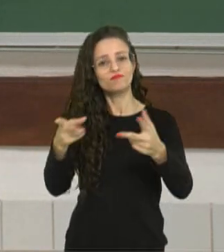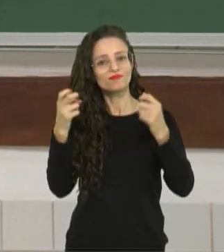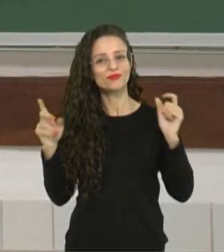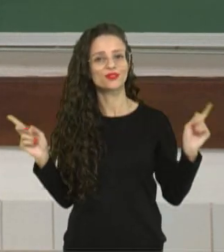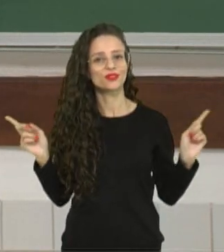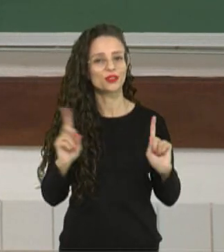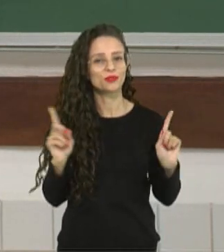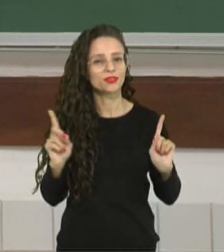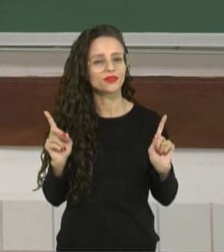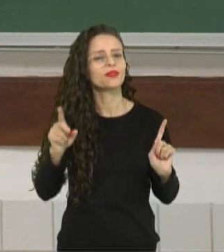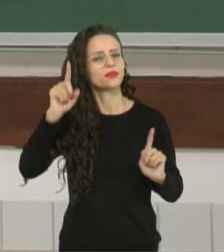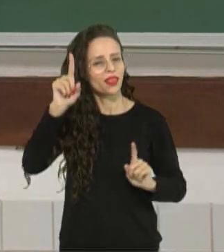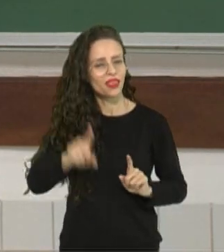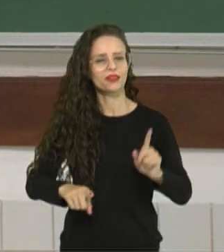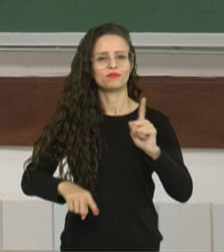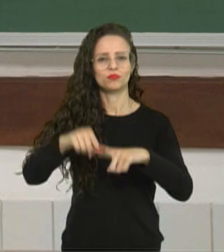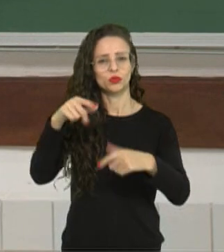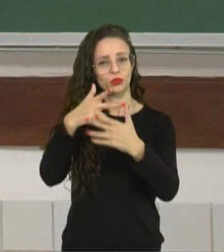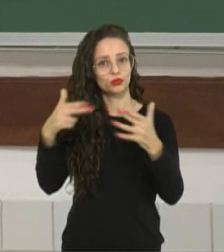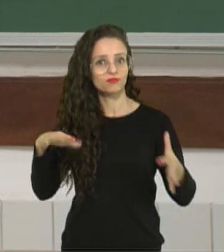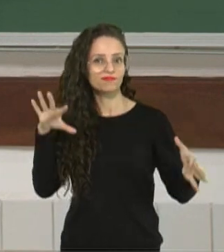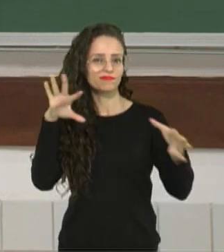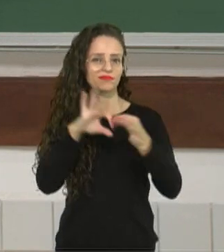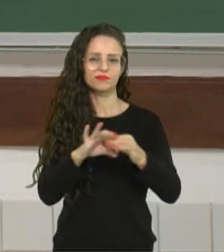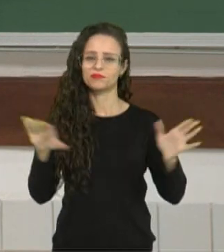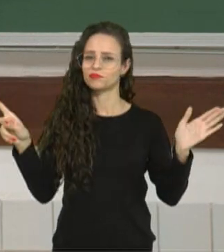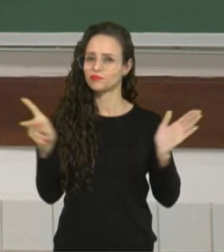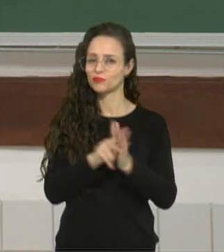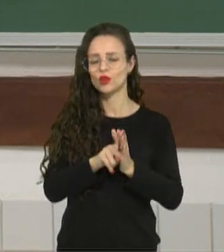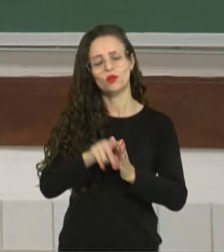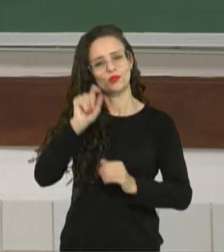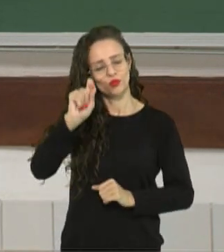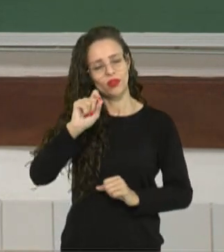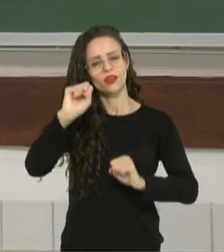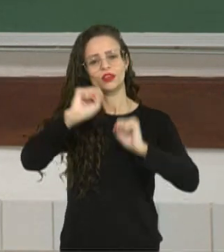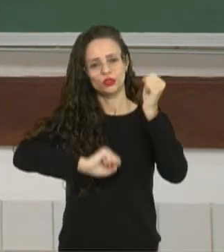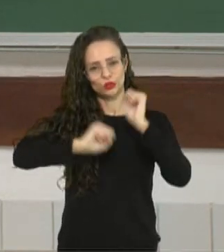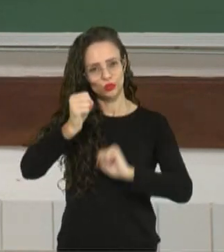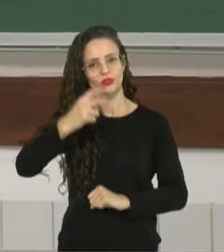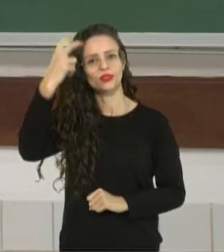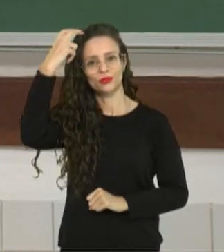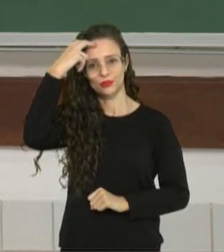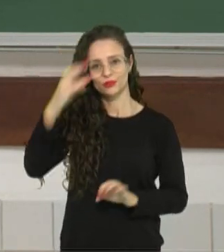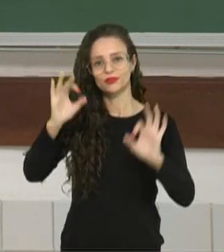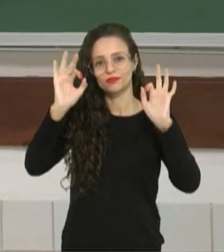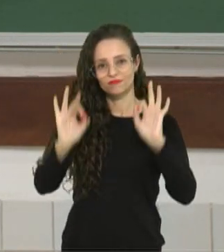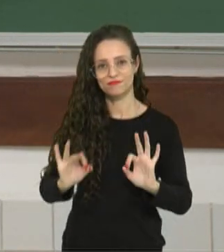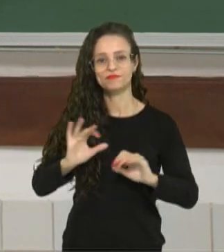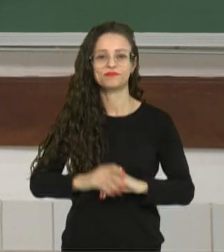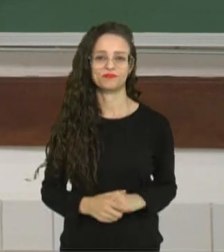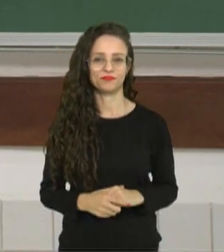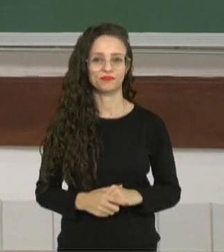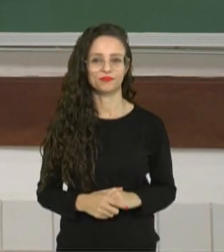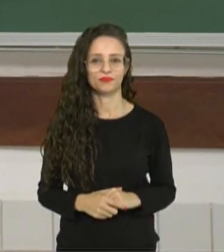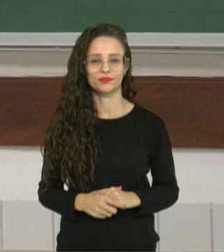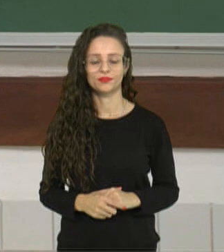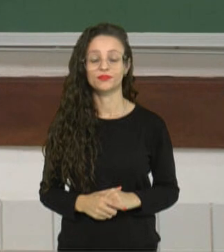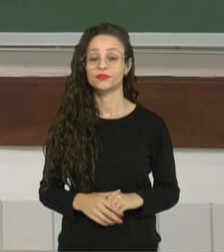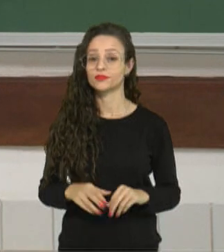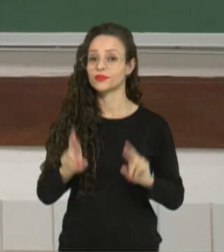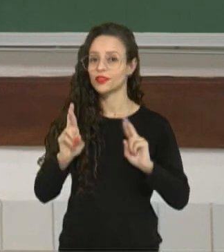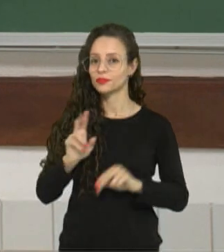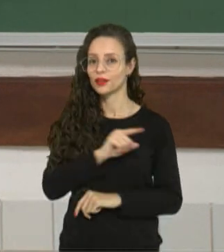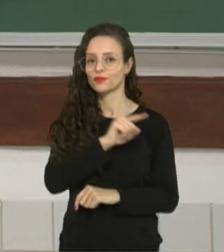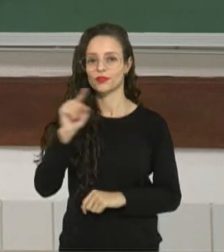que a gente está consumindo um produto que é completamente feito na lógica da indústria. É um produto da indústria cultural. Espero que você